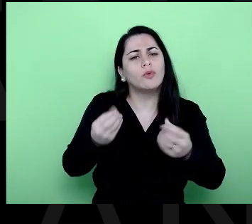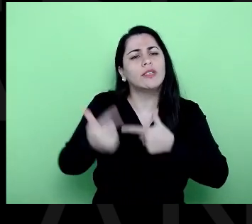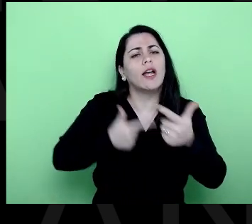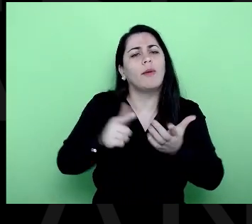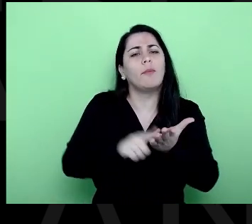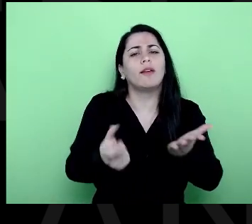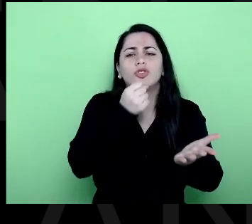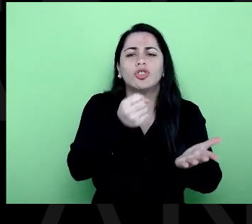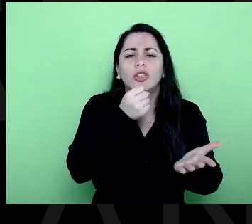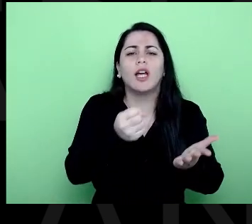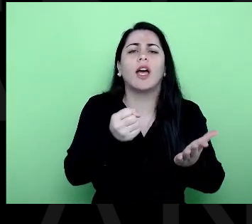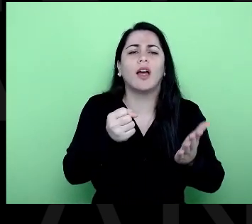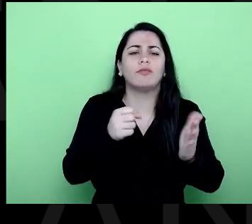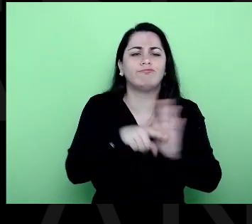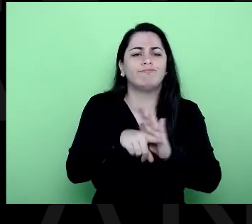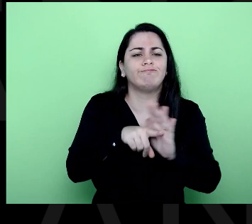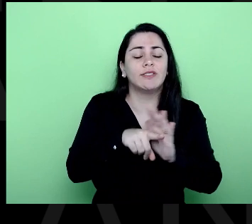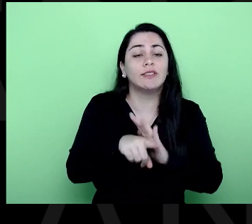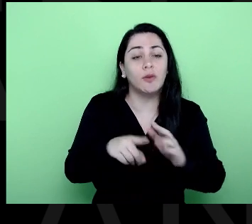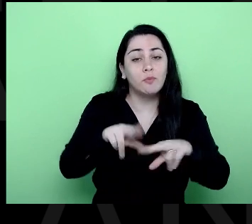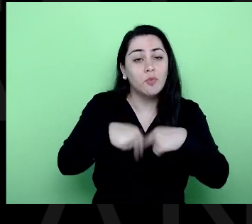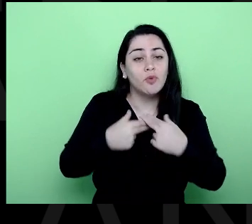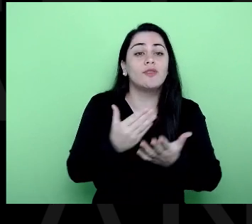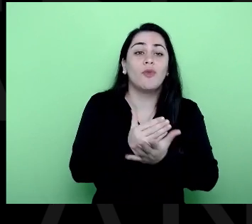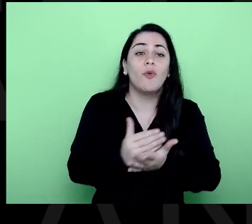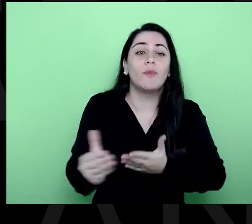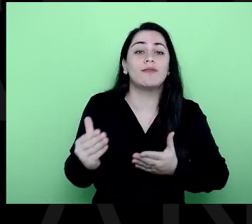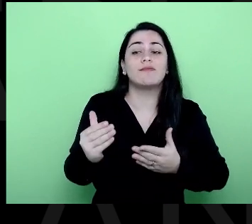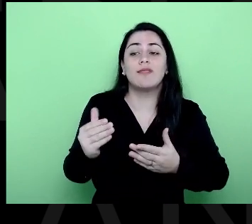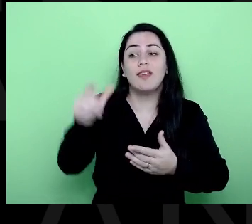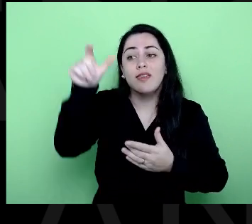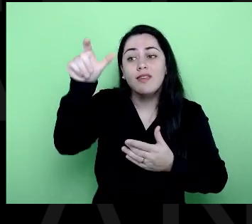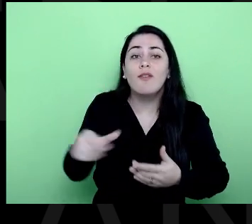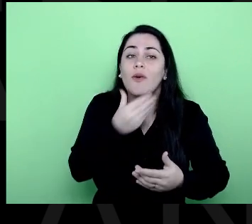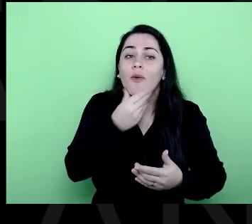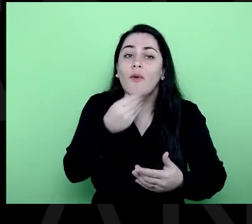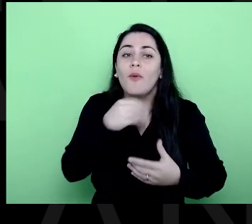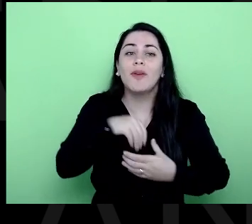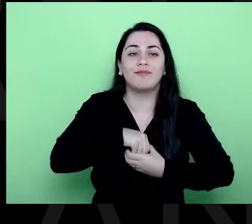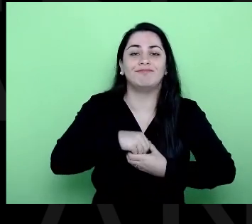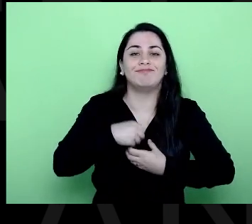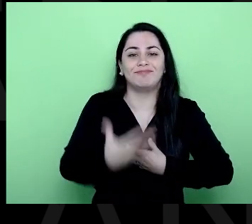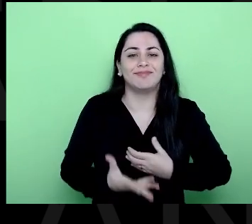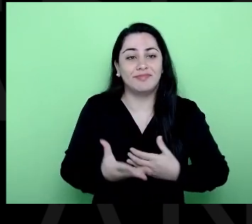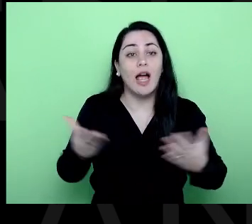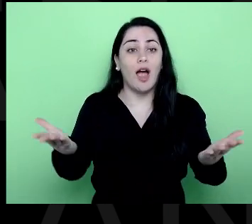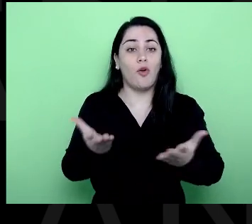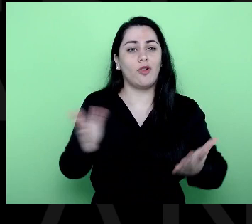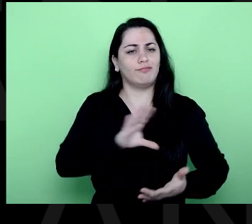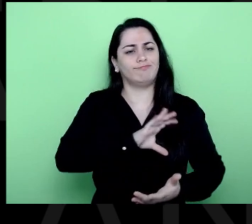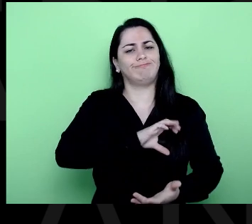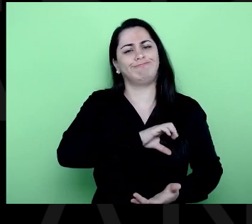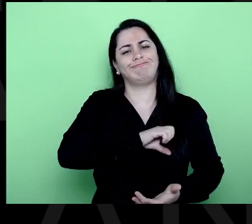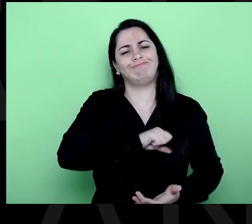Samuel Weiner. Foi por aí a minha entrada na biografia. E agora eu me apaixonei. Eu acho um jeito